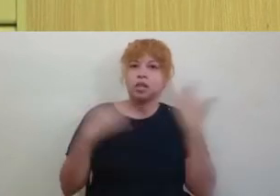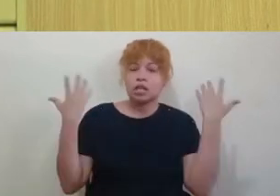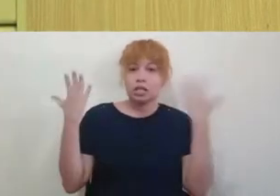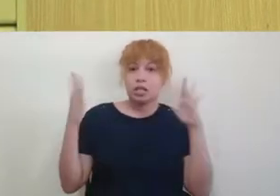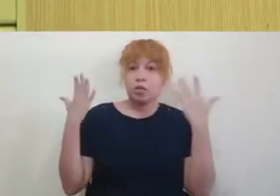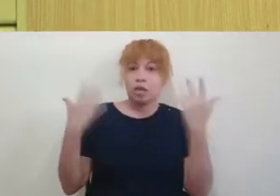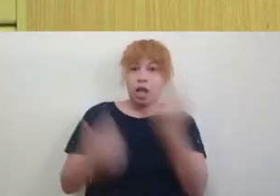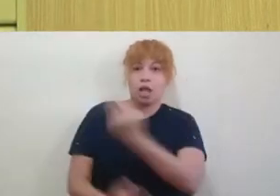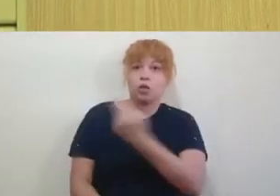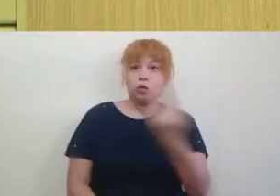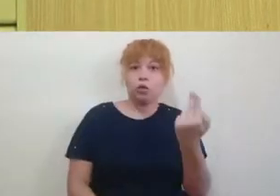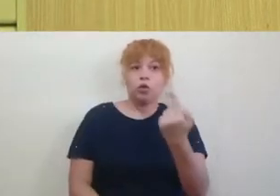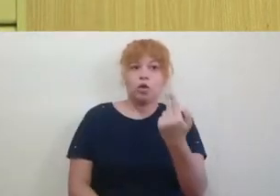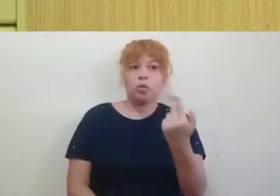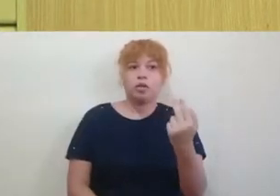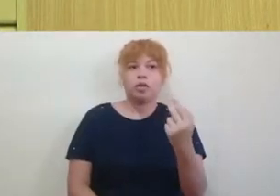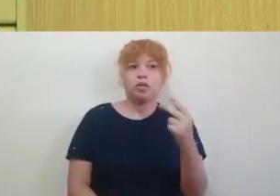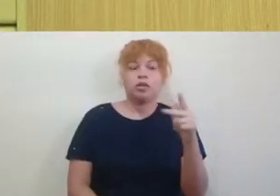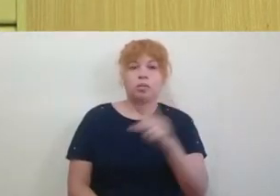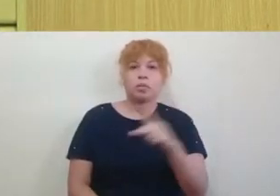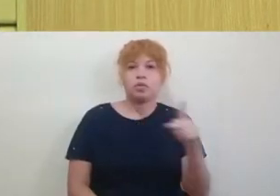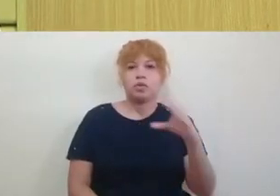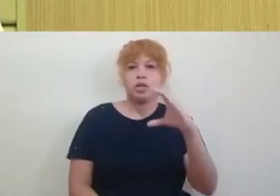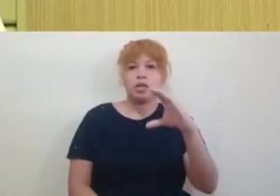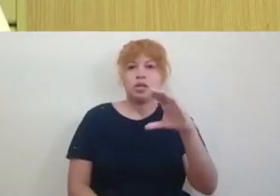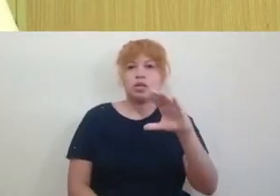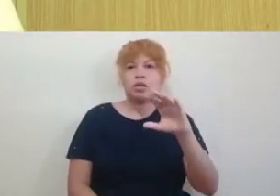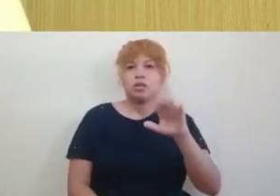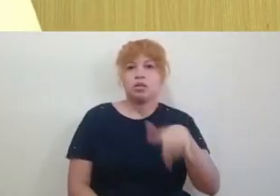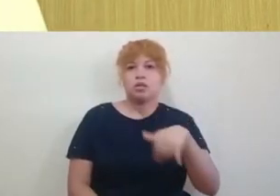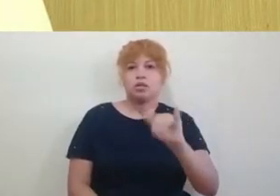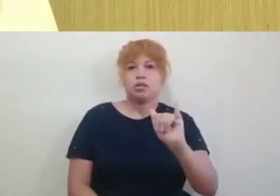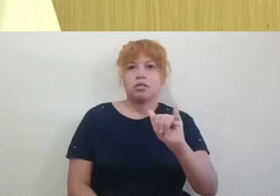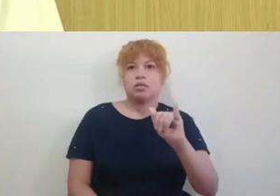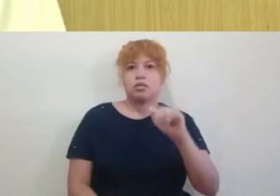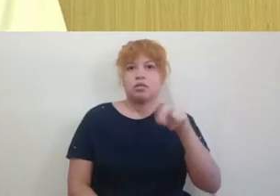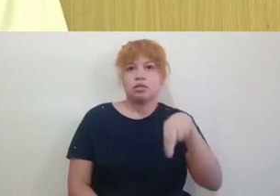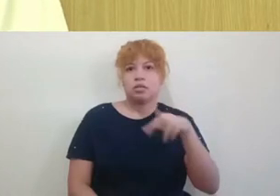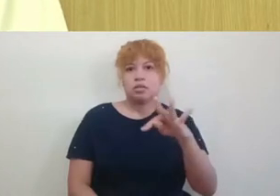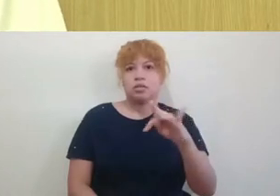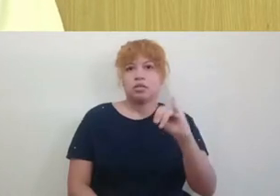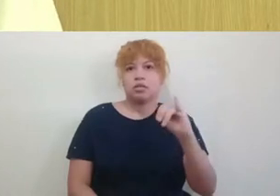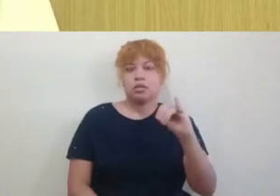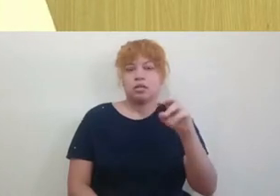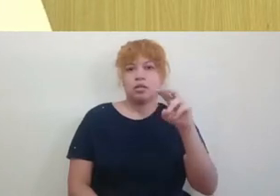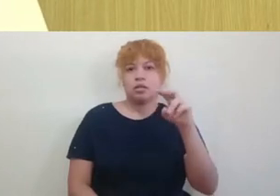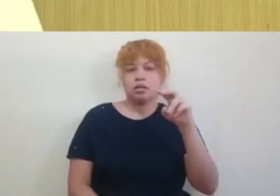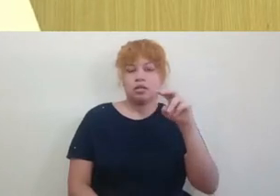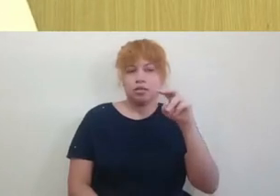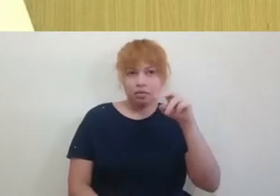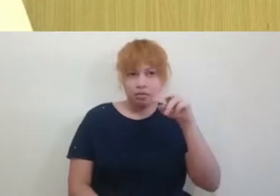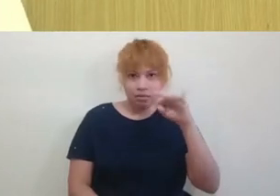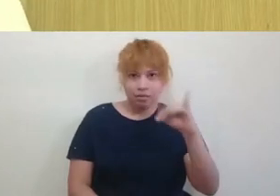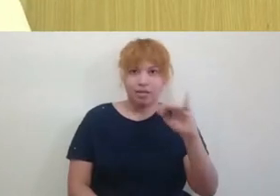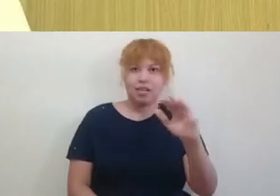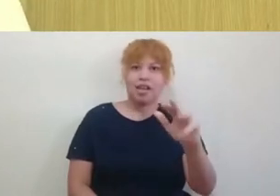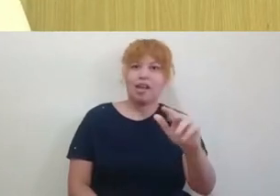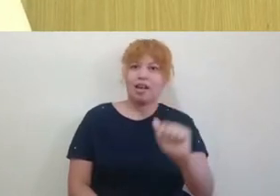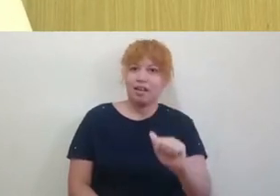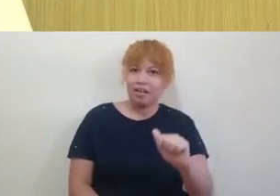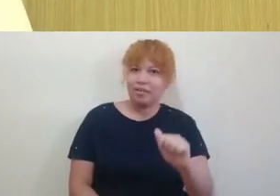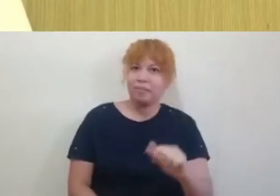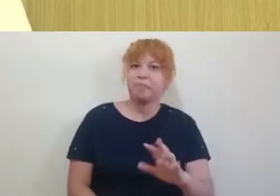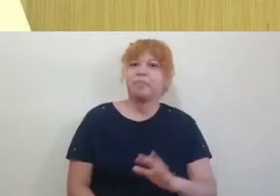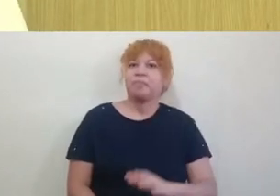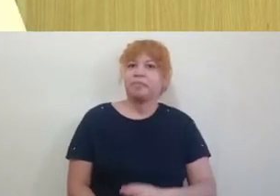coordenadores e coordenadoras e professores homenageados e homenageadas. E faço um parênteses para agradecer do fundo do coração a minha escolha como patrono do